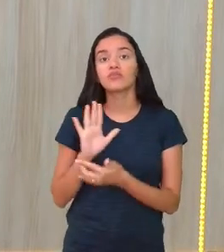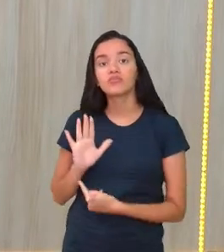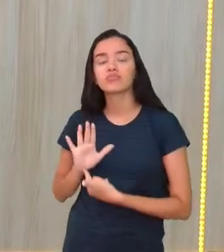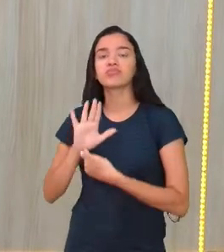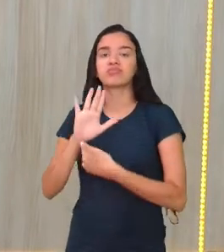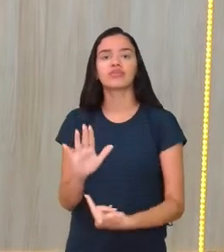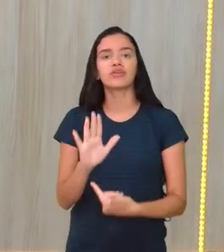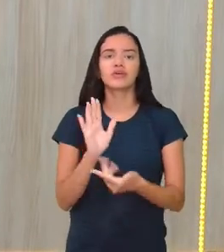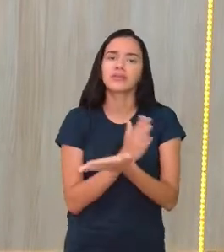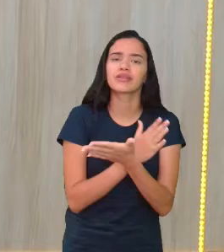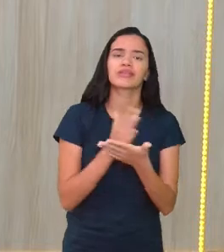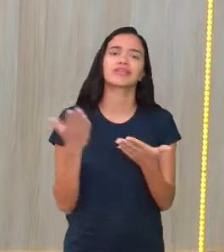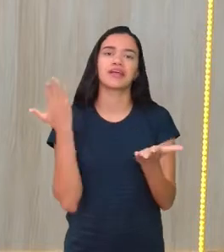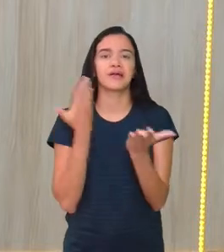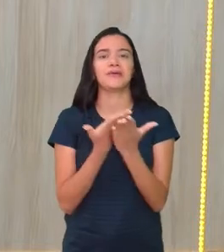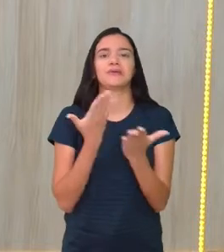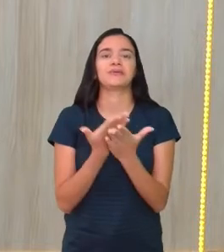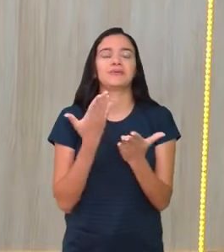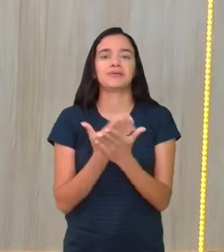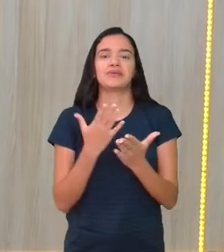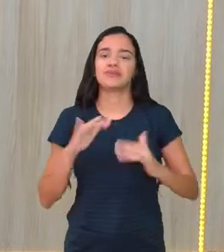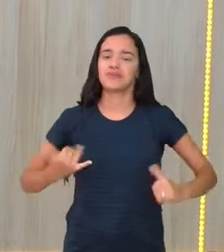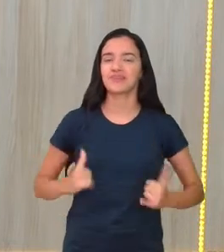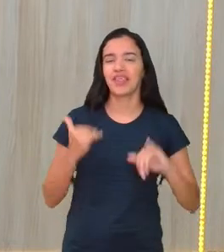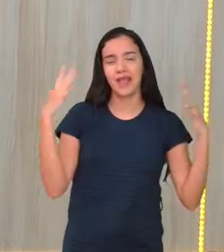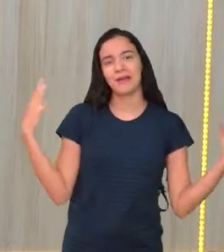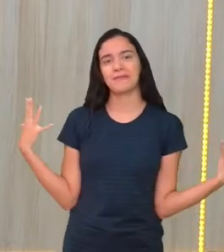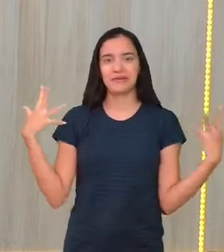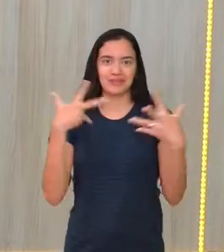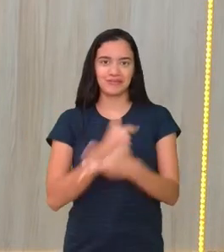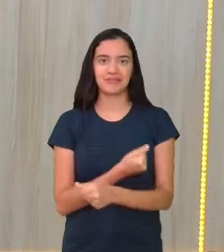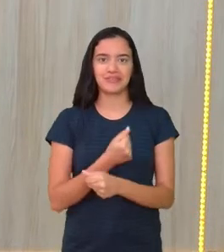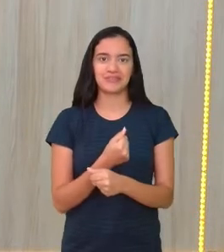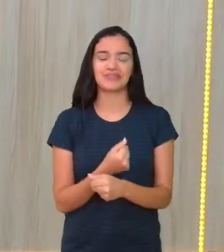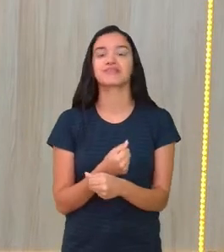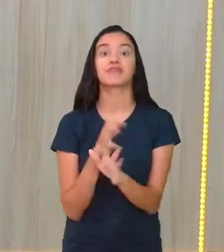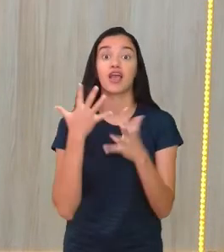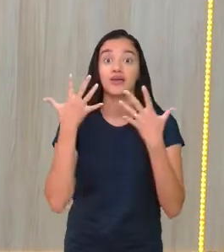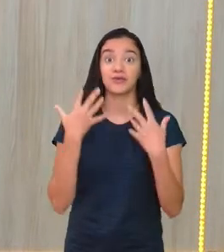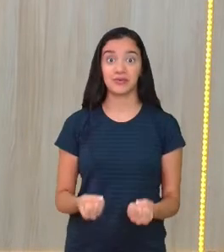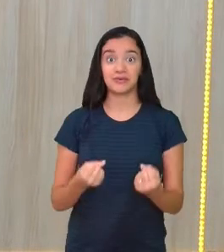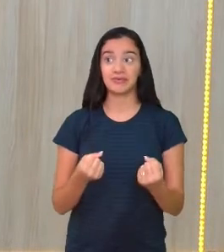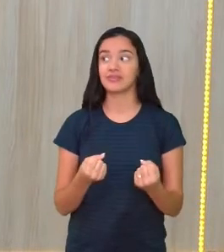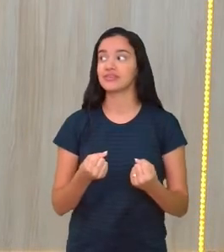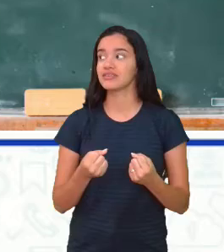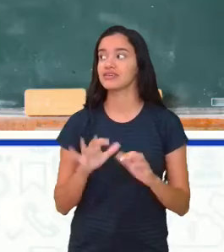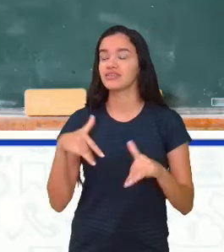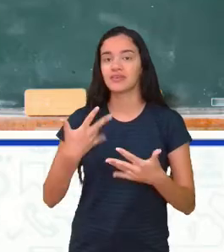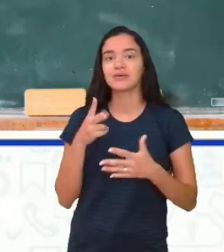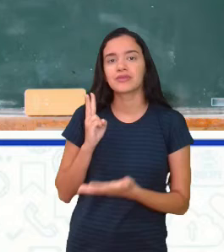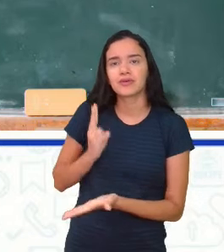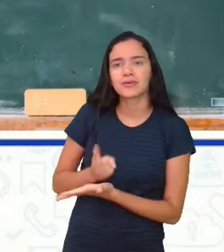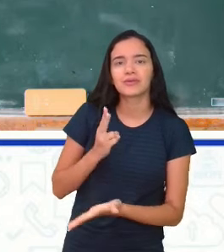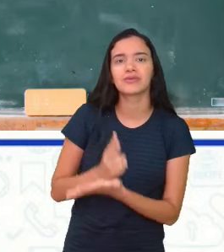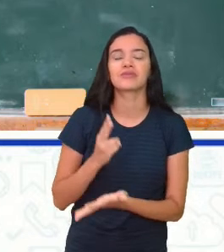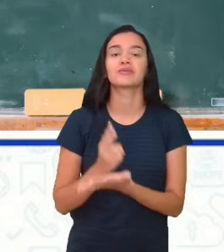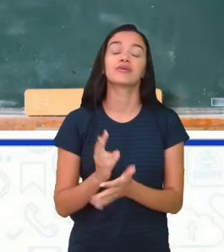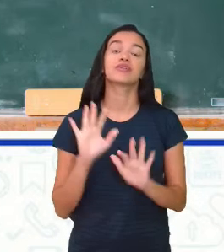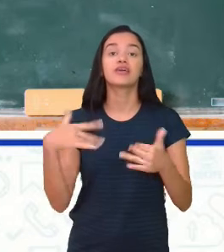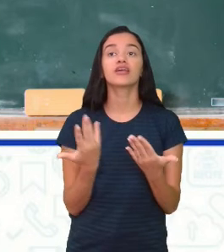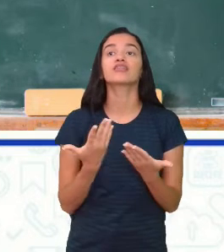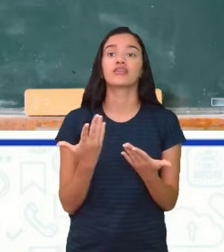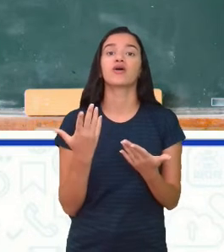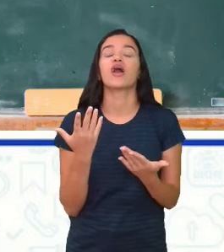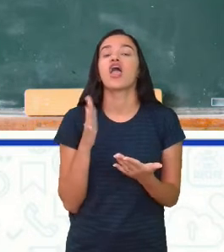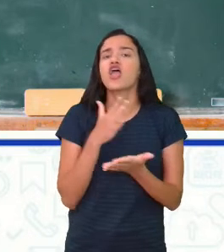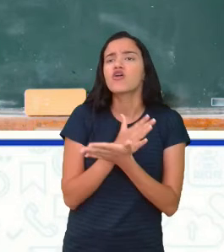aí para iniciar a nossa aula com essa energia maravilhosa, né? Bora lá, vamos seguindo. Então, eu vou